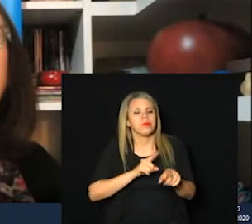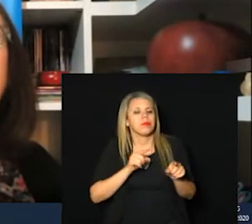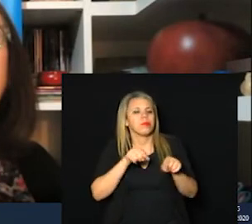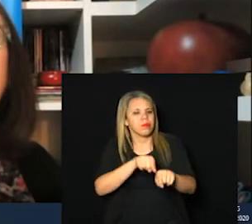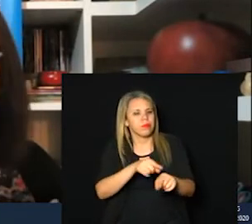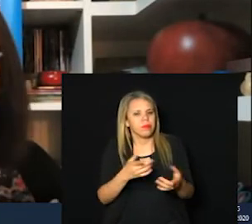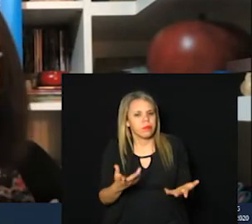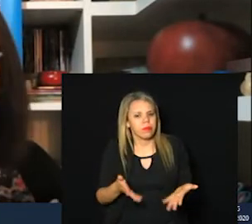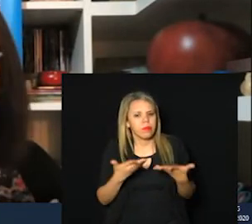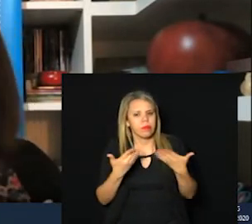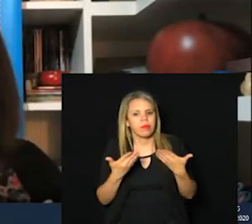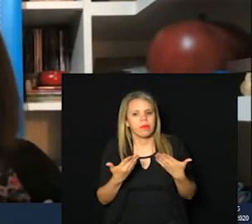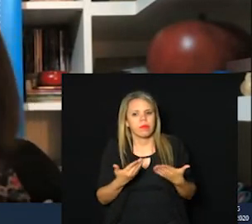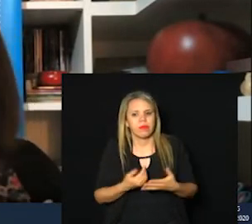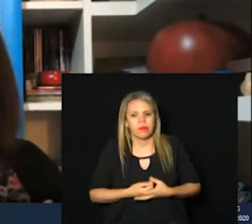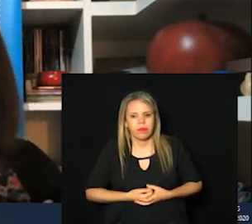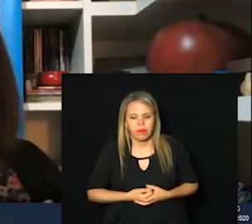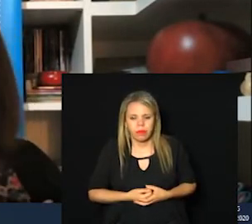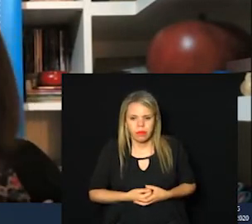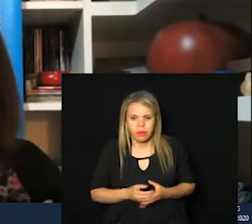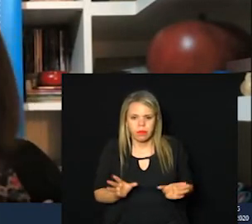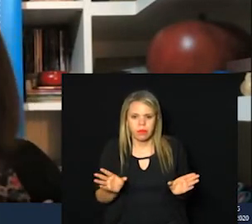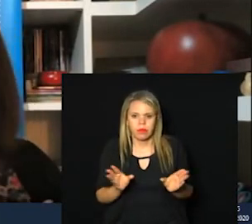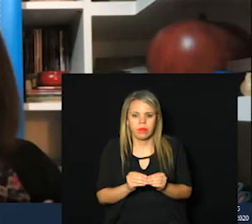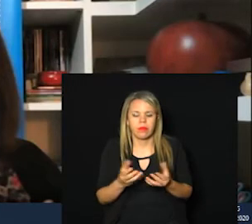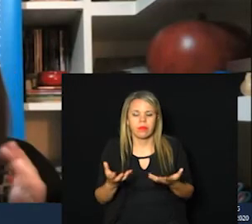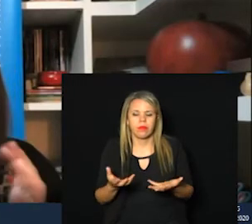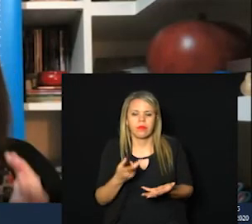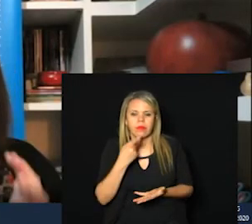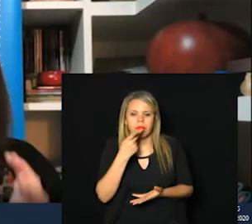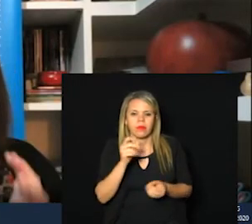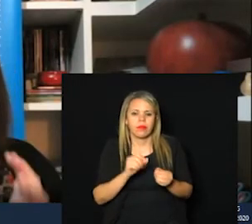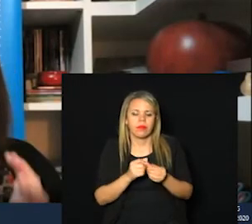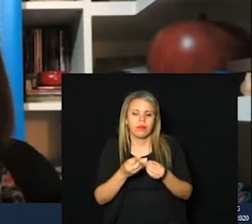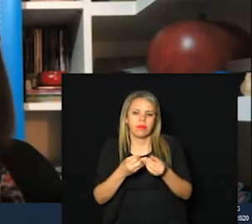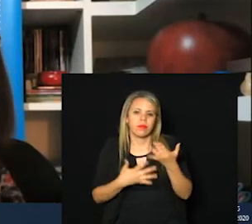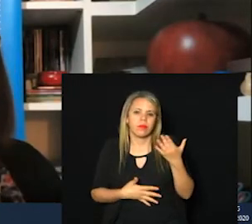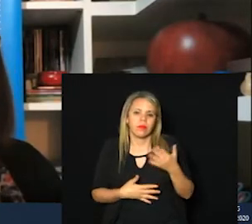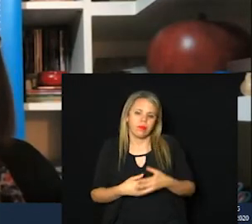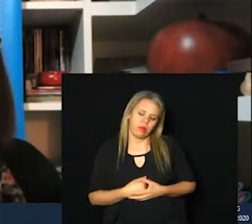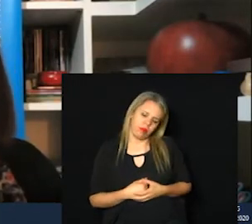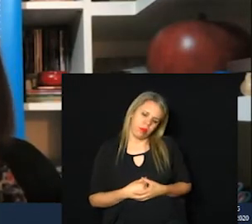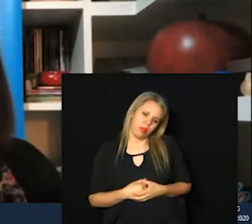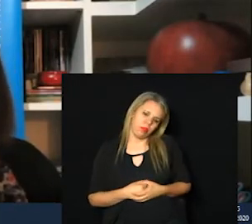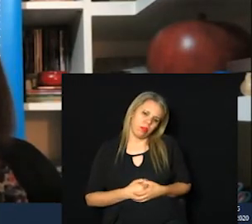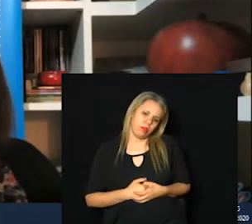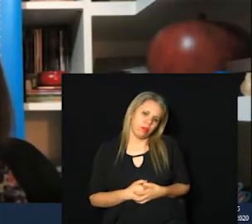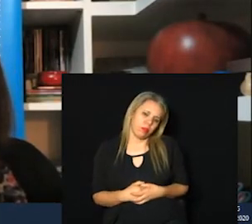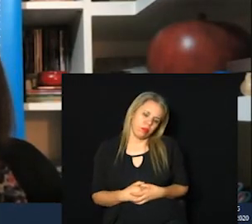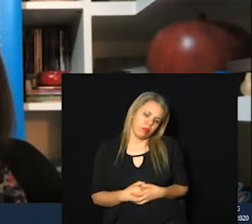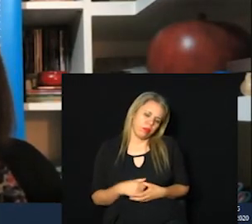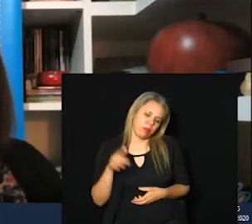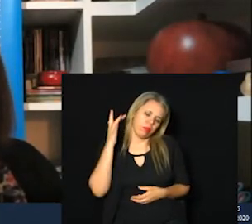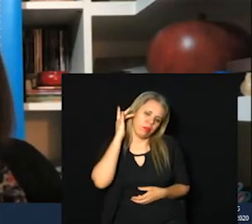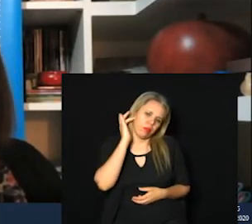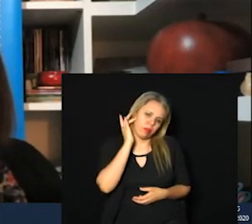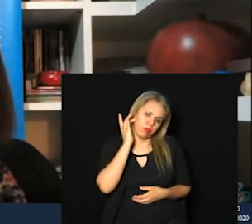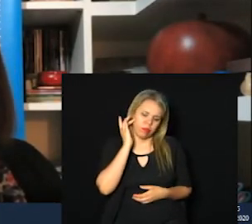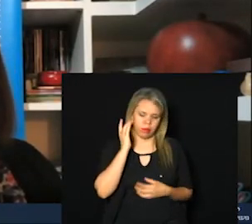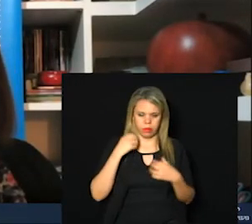com leveza. E, por fim, eu queria fazer um comentário que eu